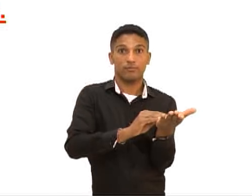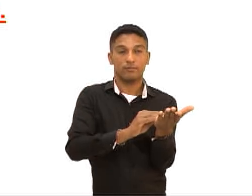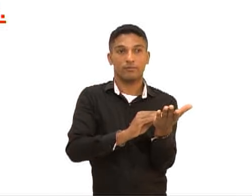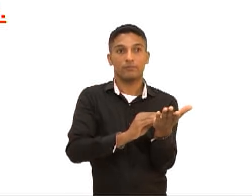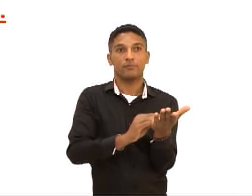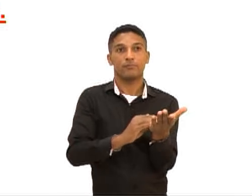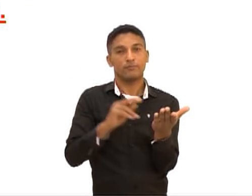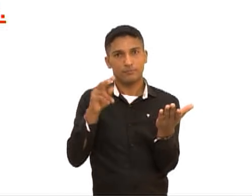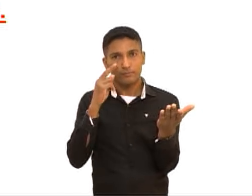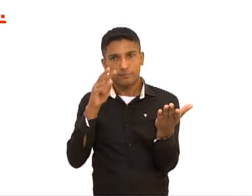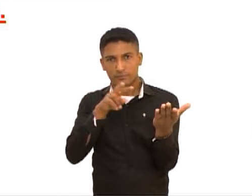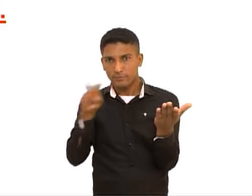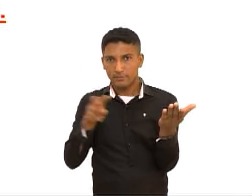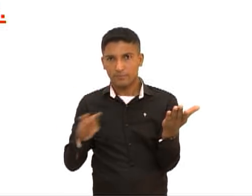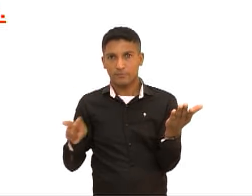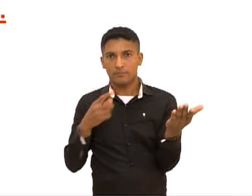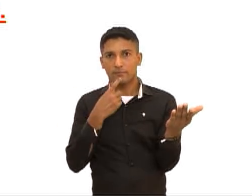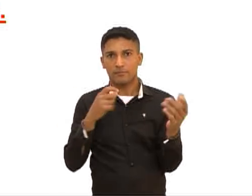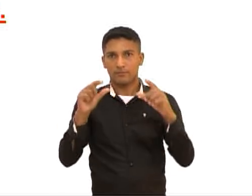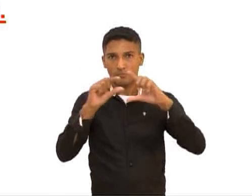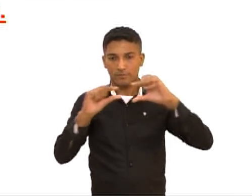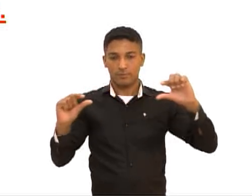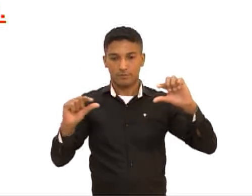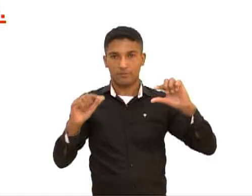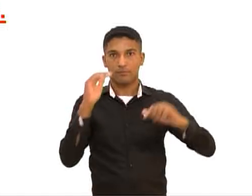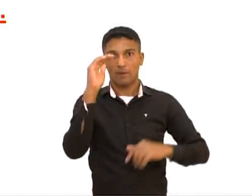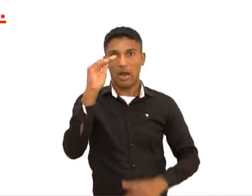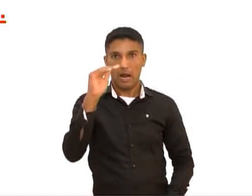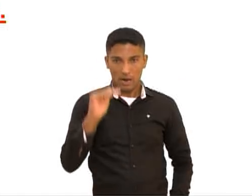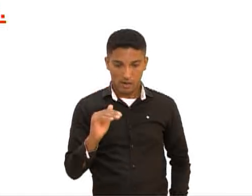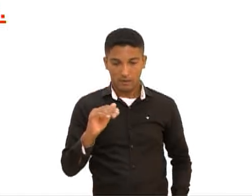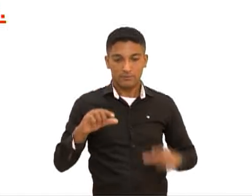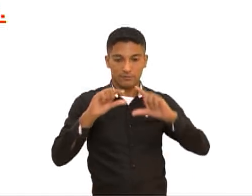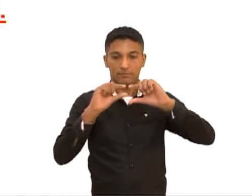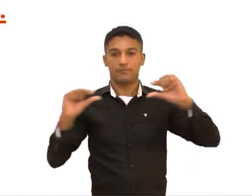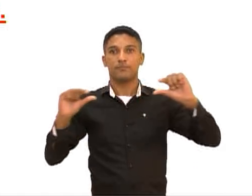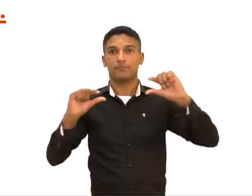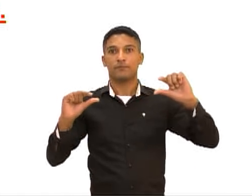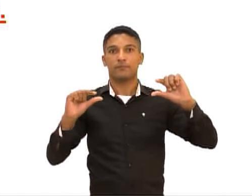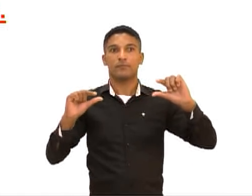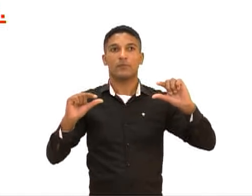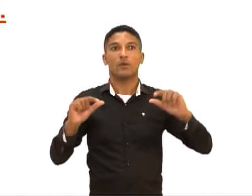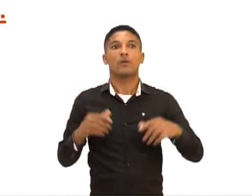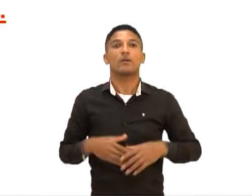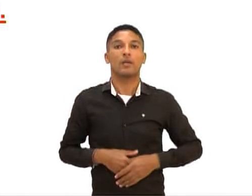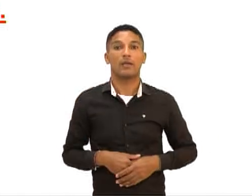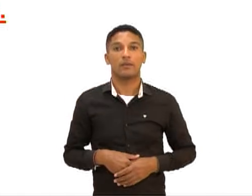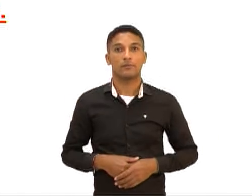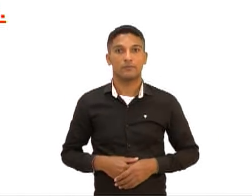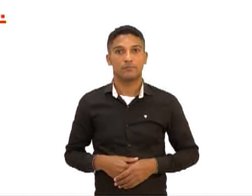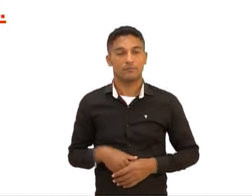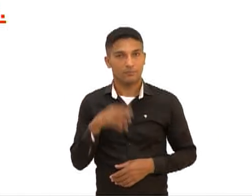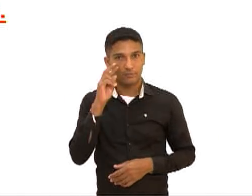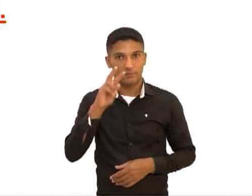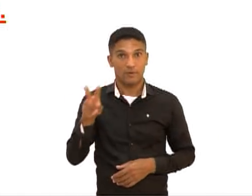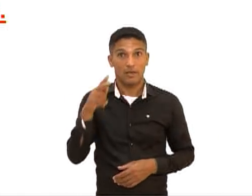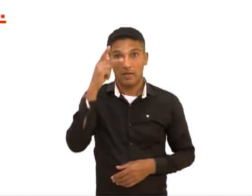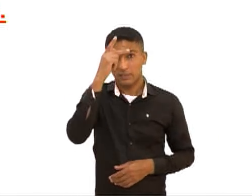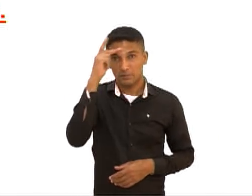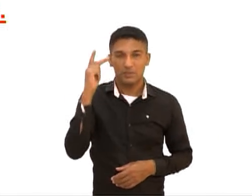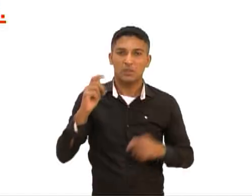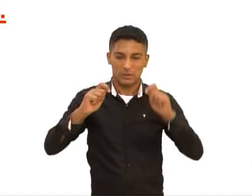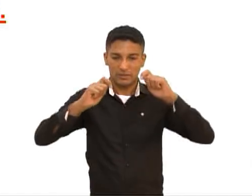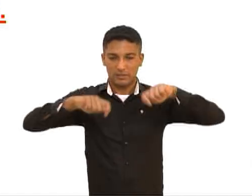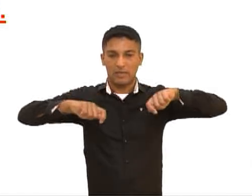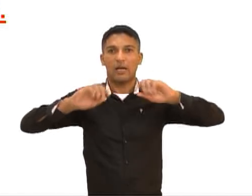grafou aí, sublinhou a última frase do texto, né? Então, a gente tem, dessa forma, as pessoas poderiam se comunicar de forma mais otimizada